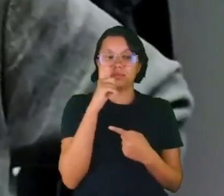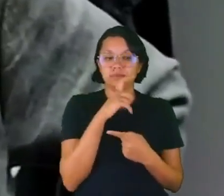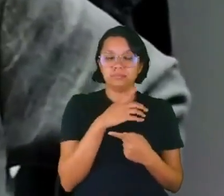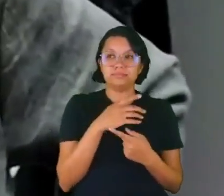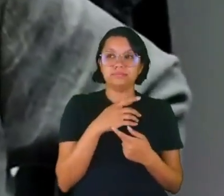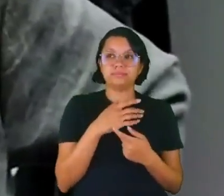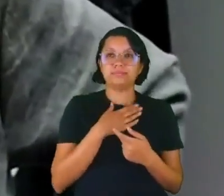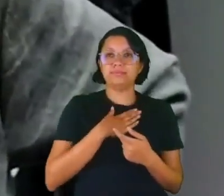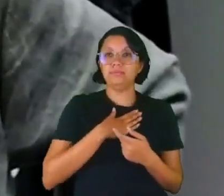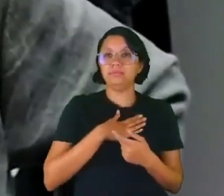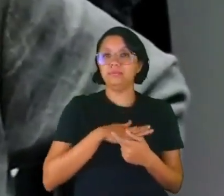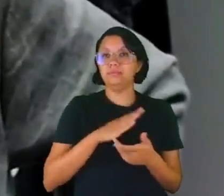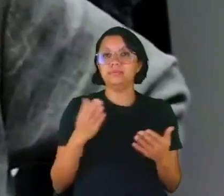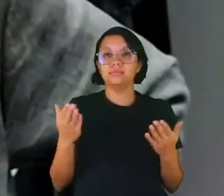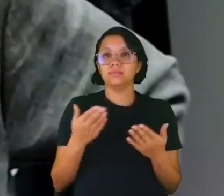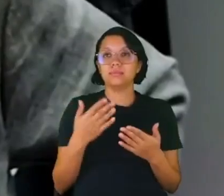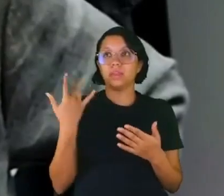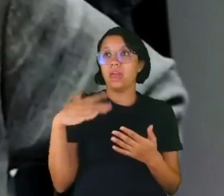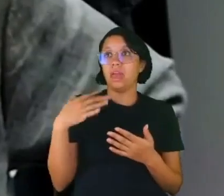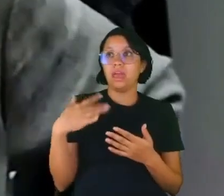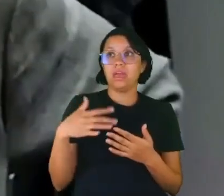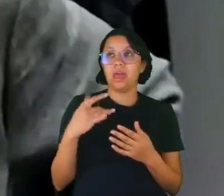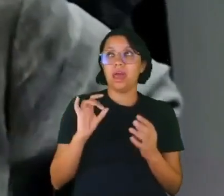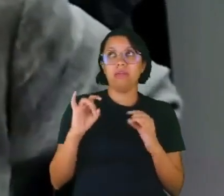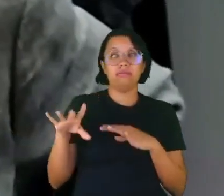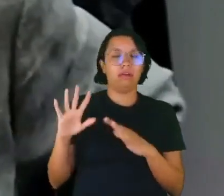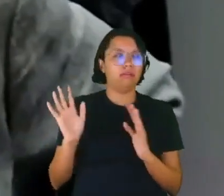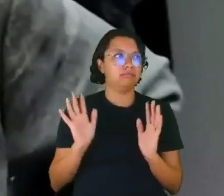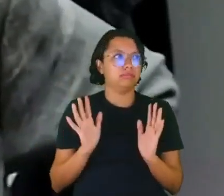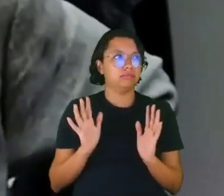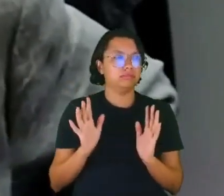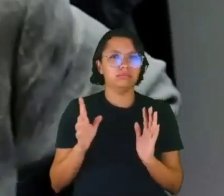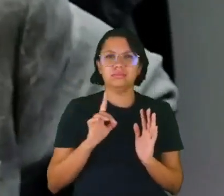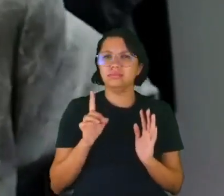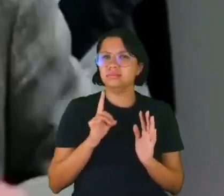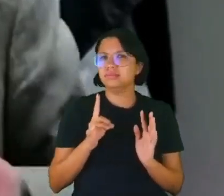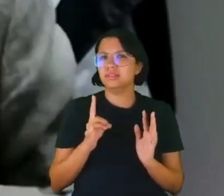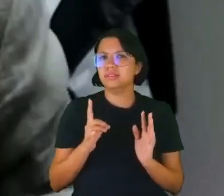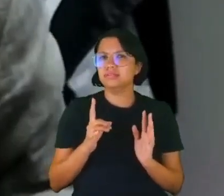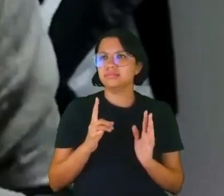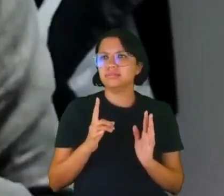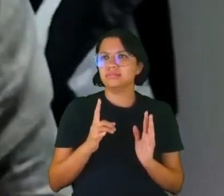eu não gosto dessa coisa assim, custa muito caro, deixa para lá, não.